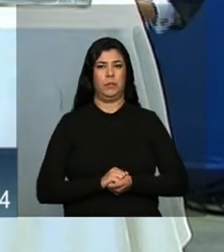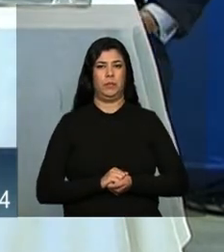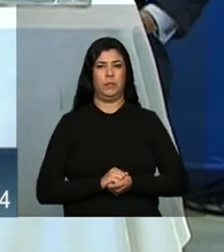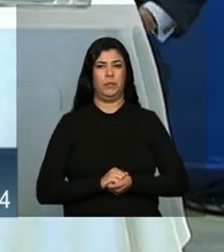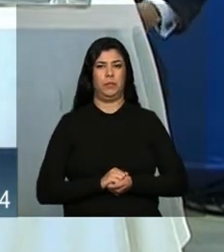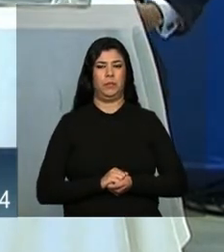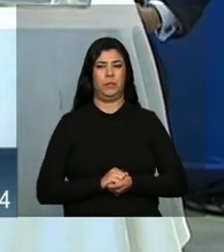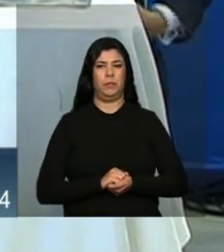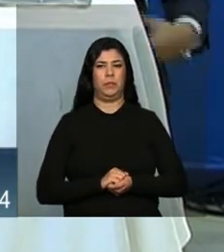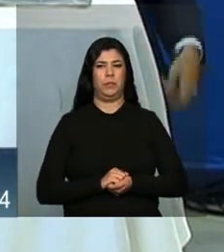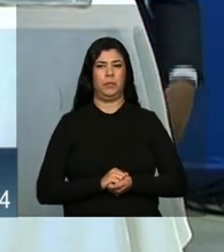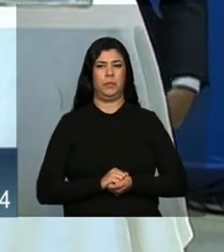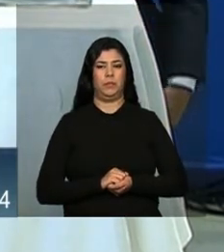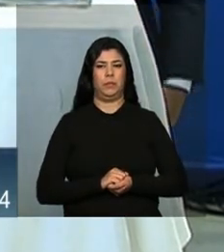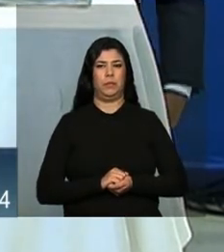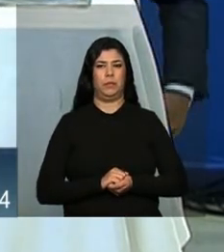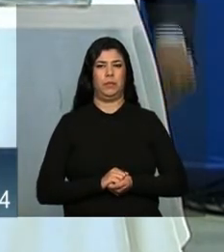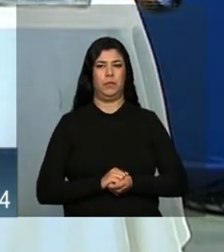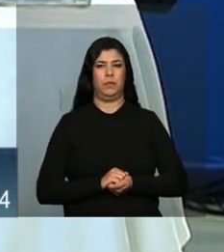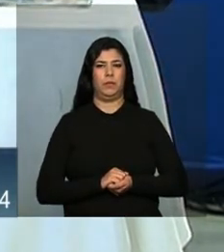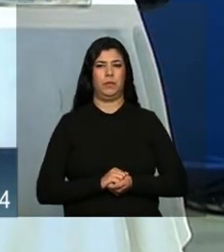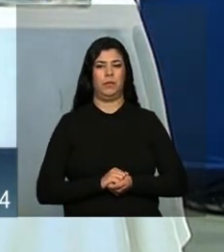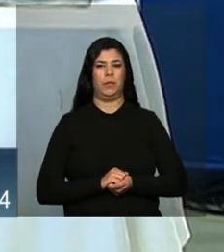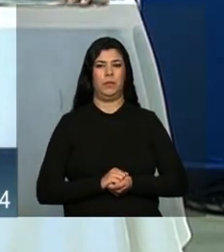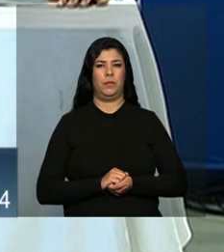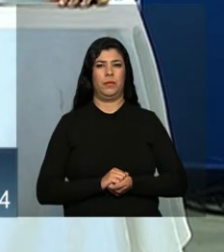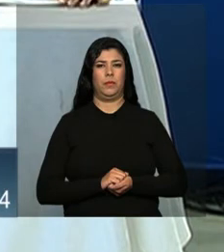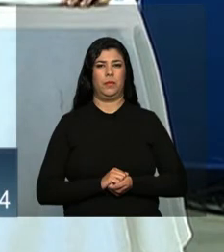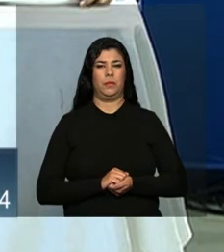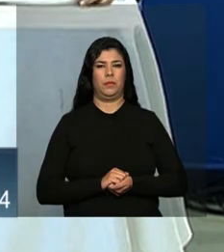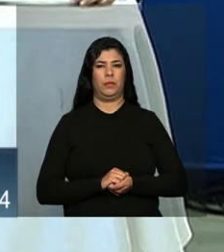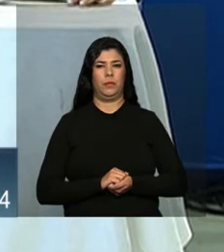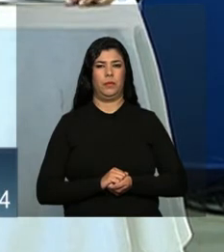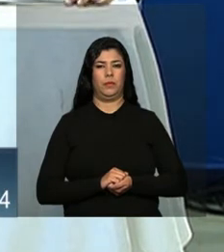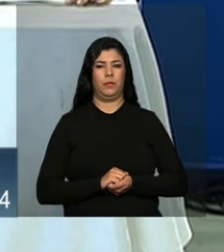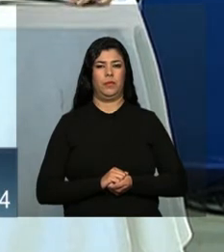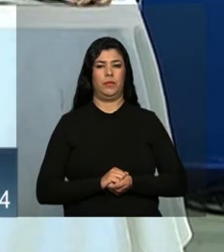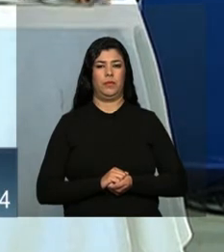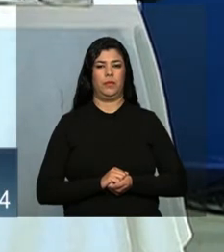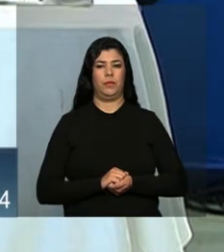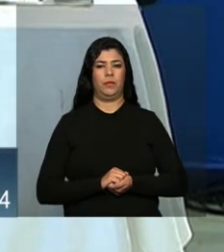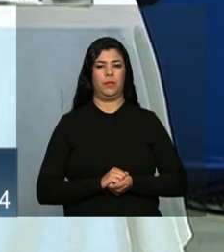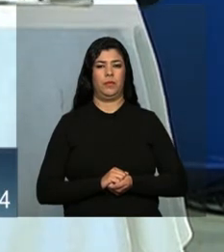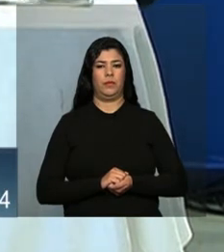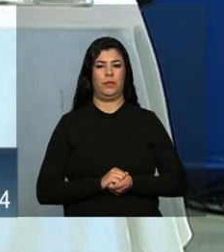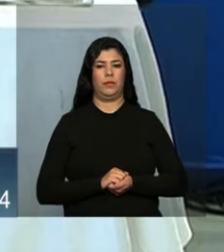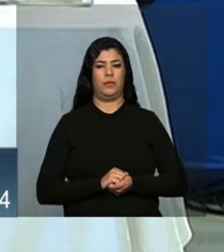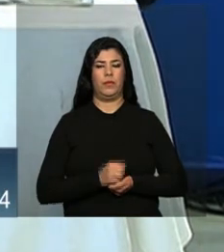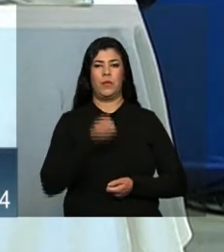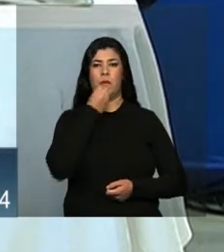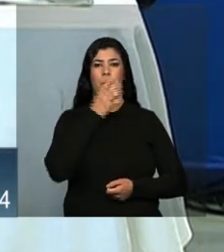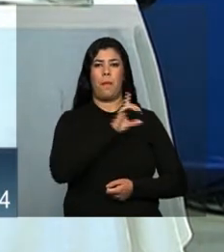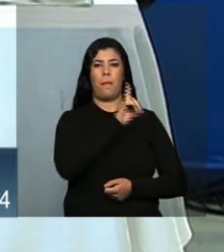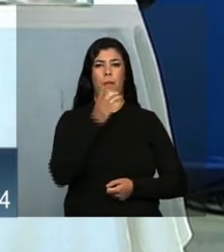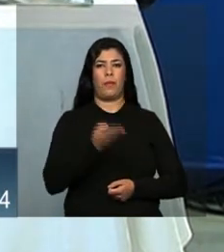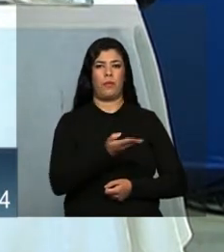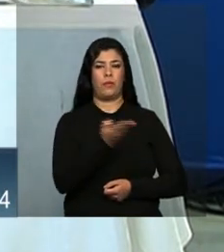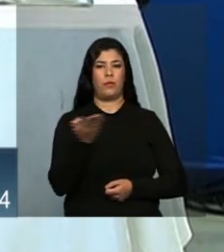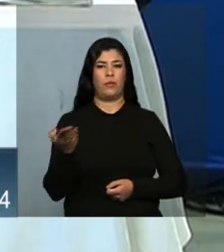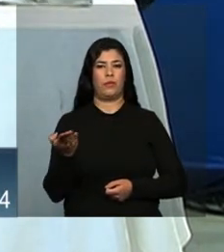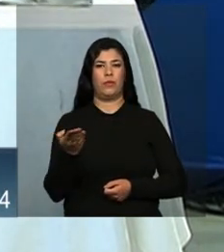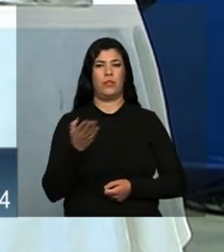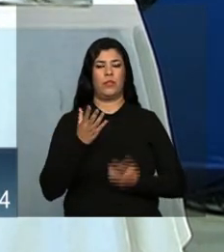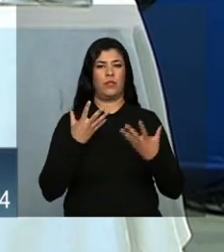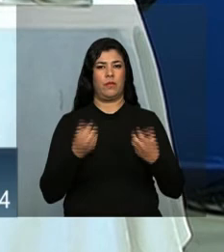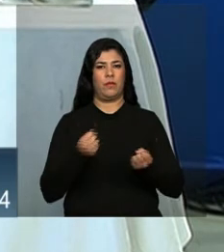e segurança do Consumidor 2014 documento traz um balanço das campanhas de Recall feitas